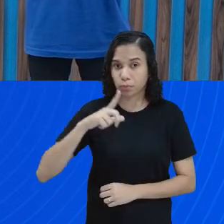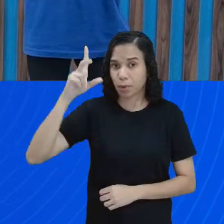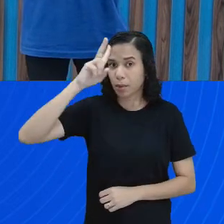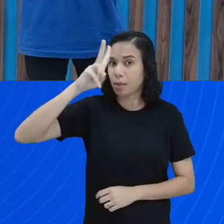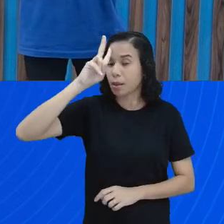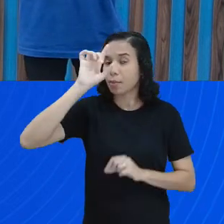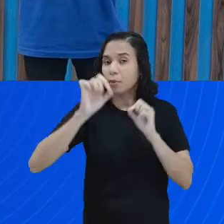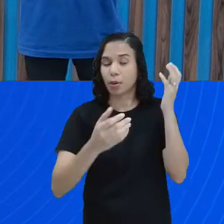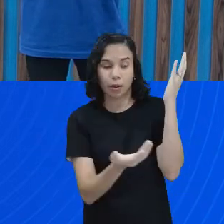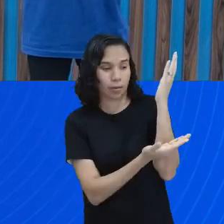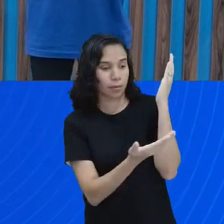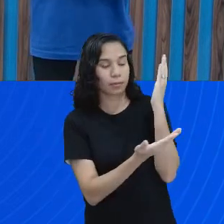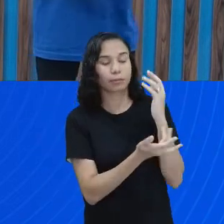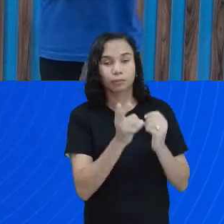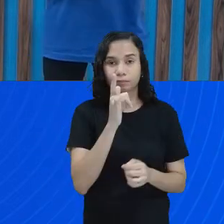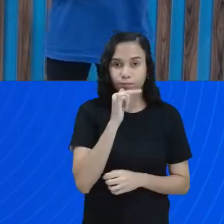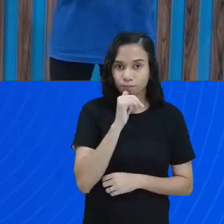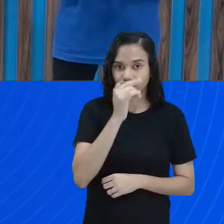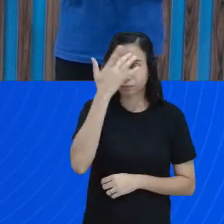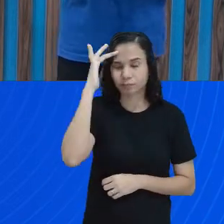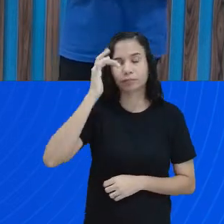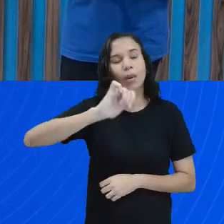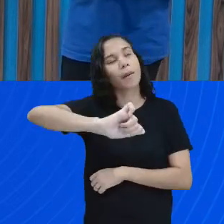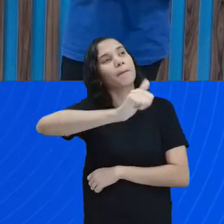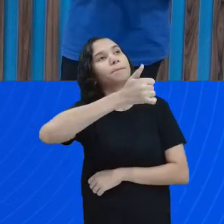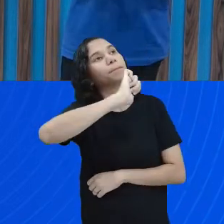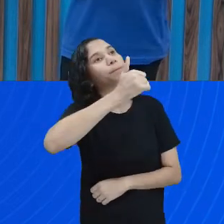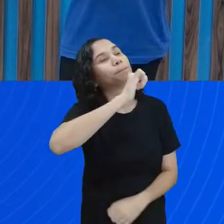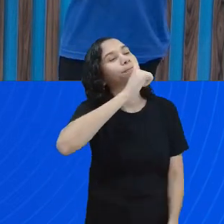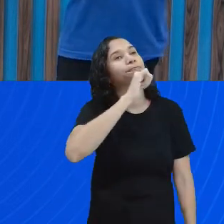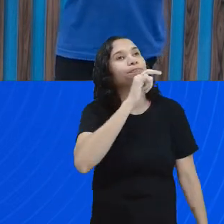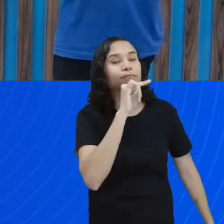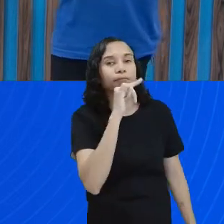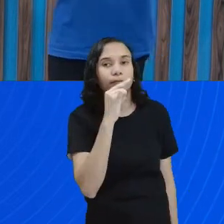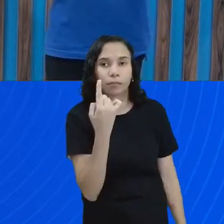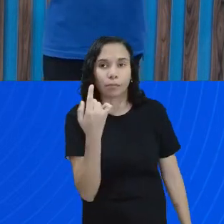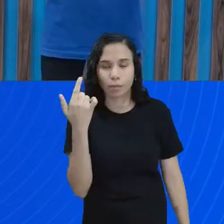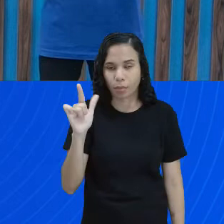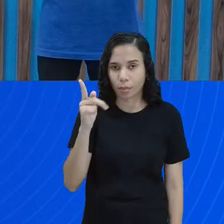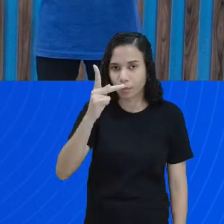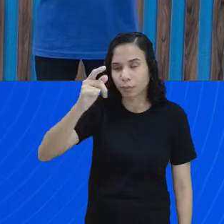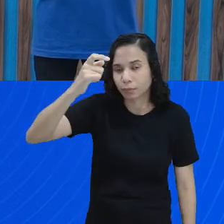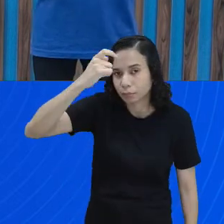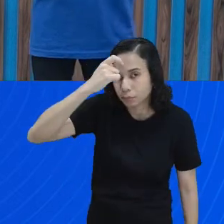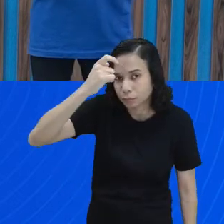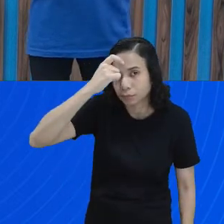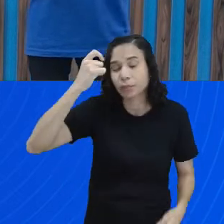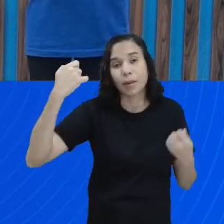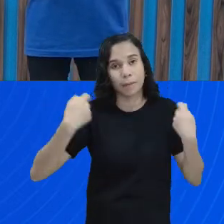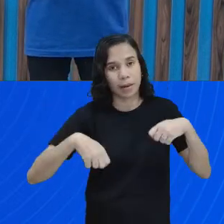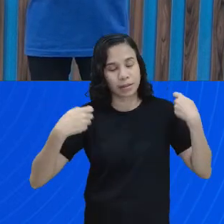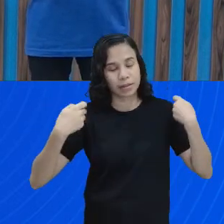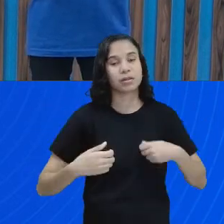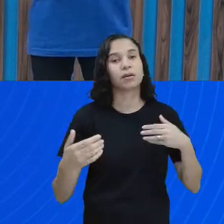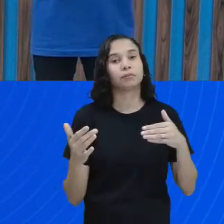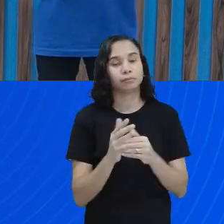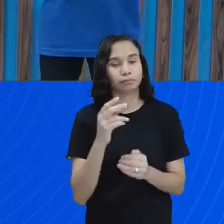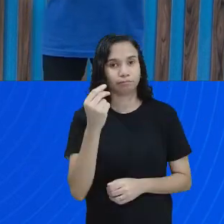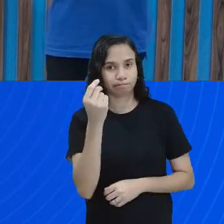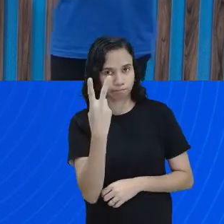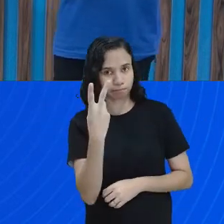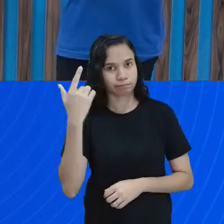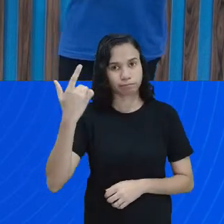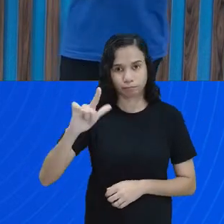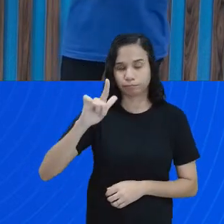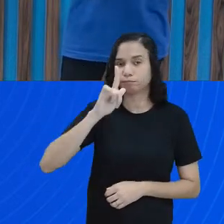da garrafinha de água, né? Que você já está bebendo aí 1 litro de água. Lembrando que a consciência de vocês tem que beber pelo menos 2